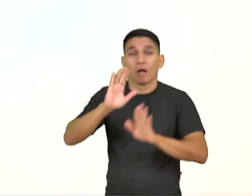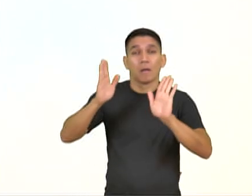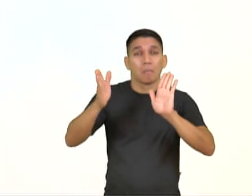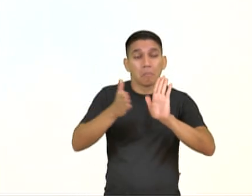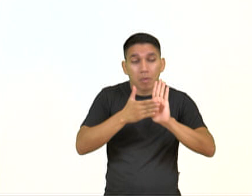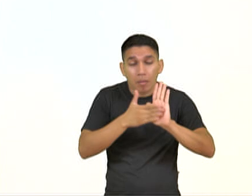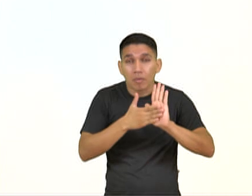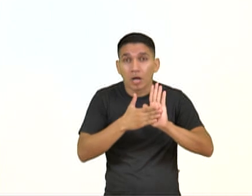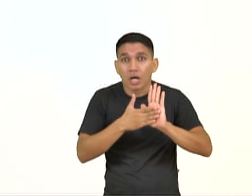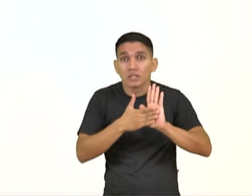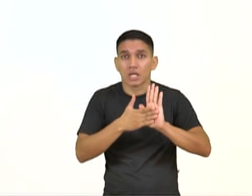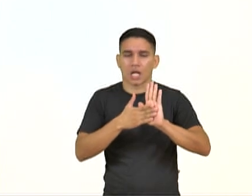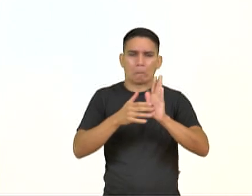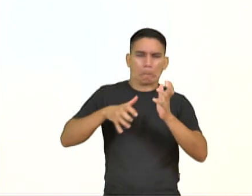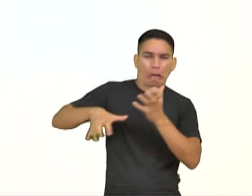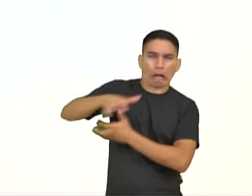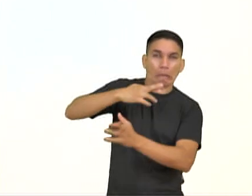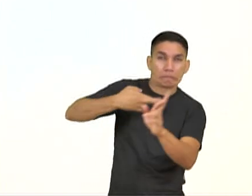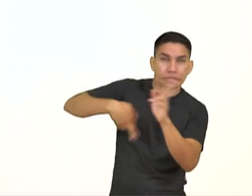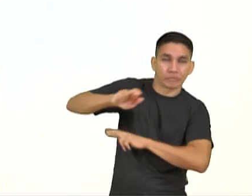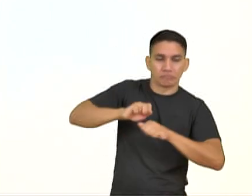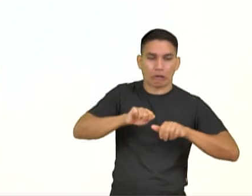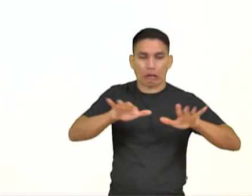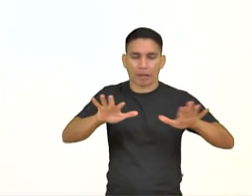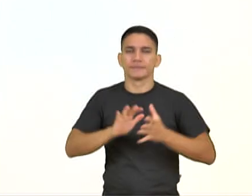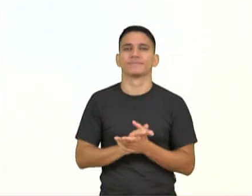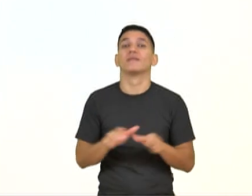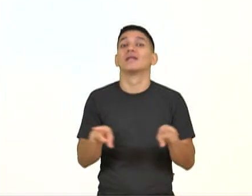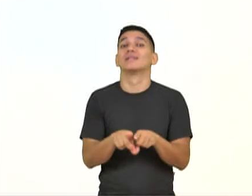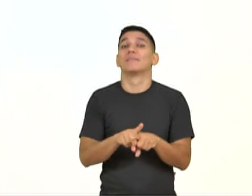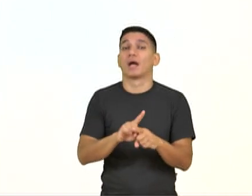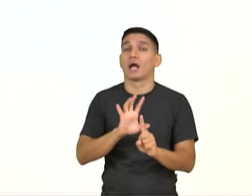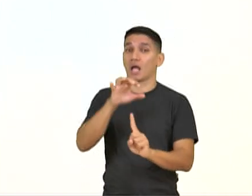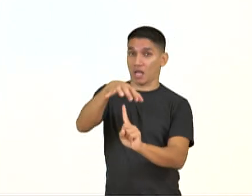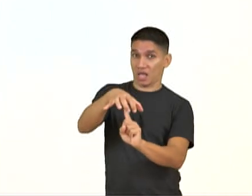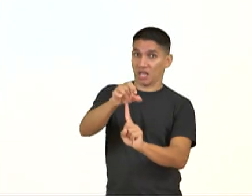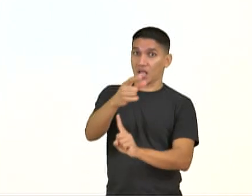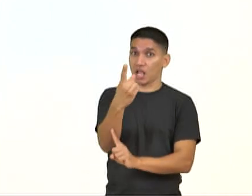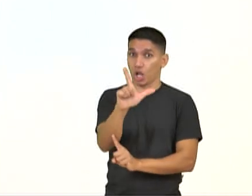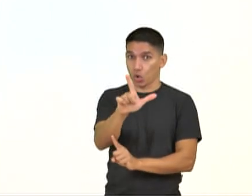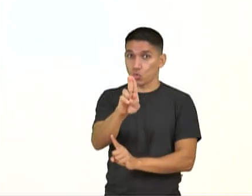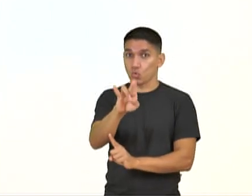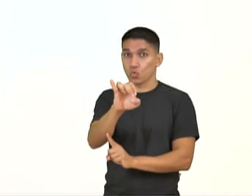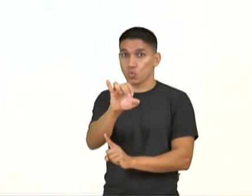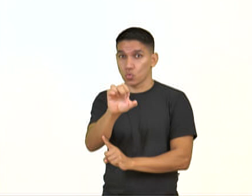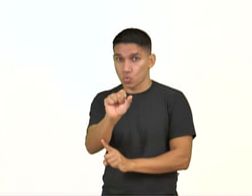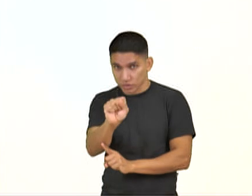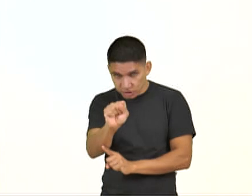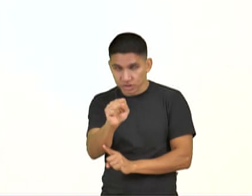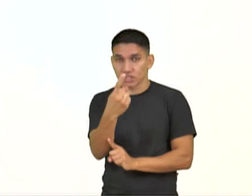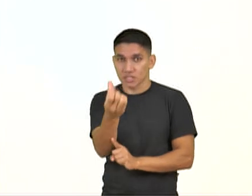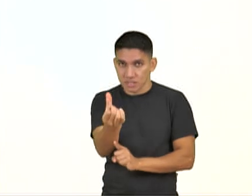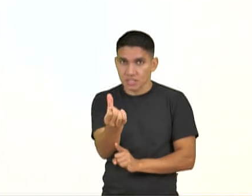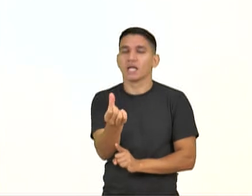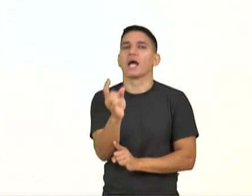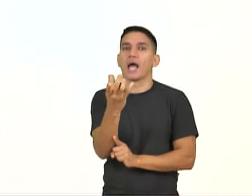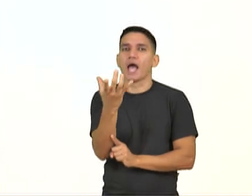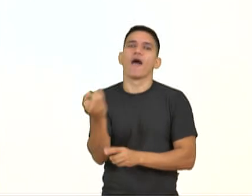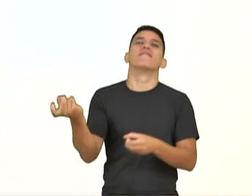se espalhassem. Uma outra coisa, Luís XVI, ele queria retornar aos seus privilégios de rei